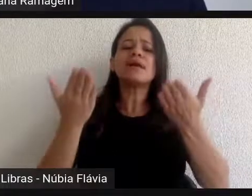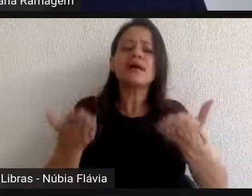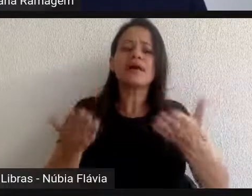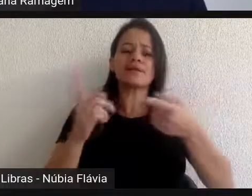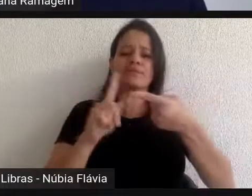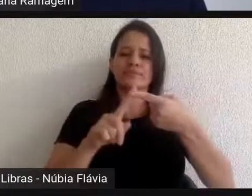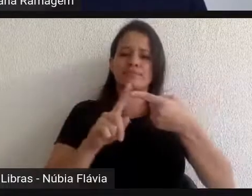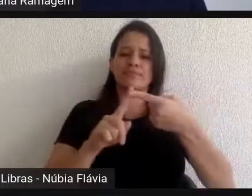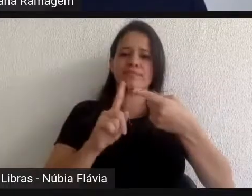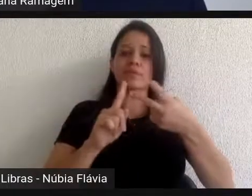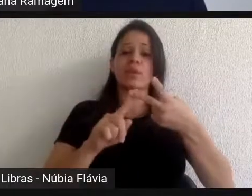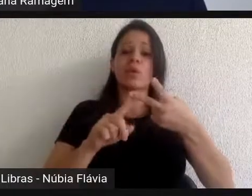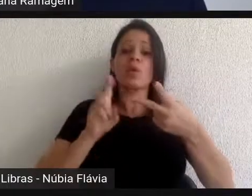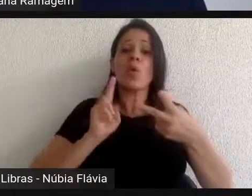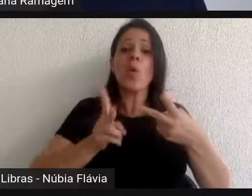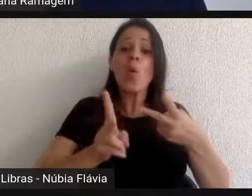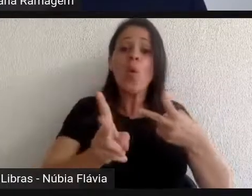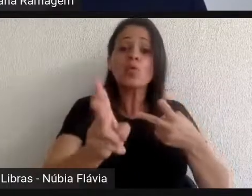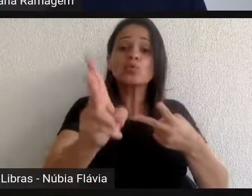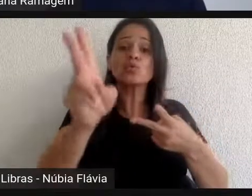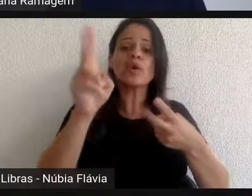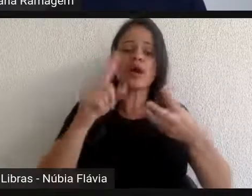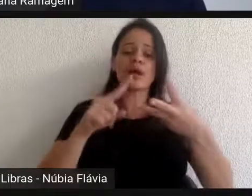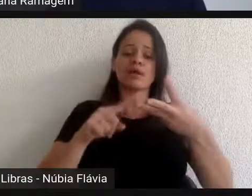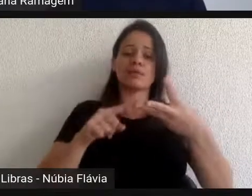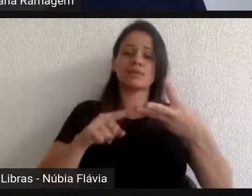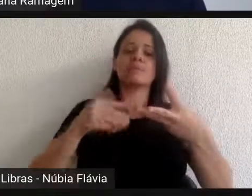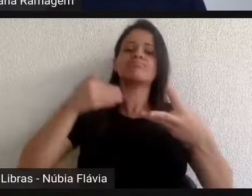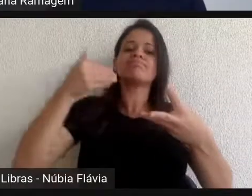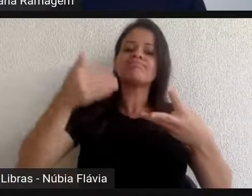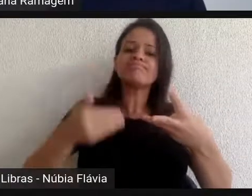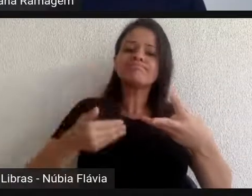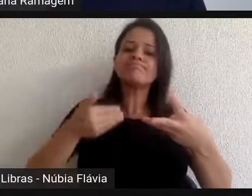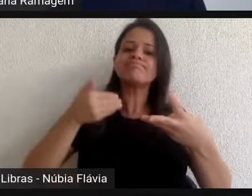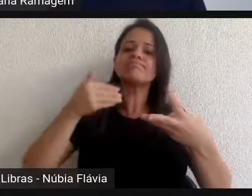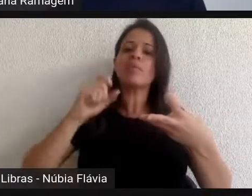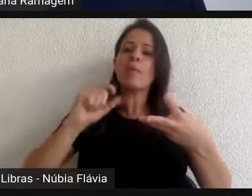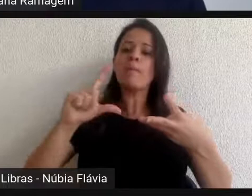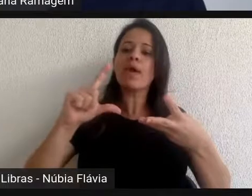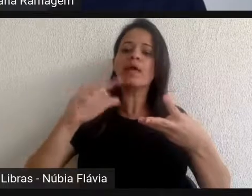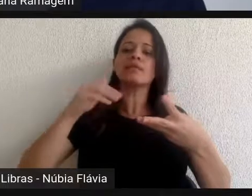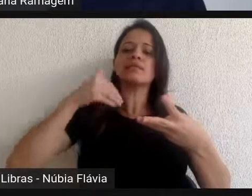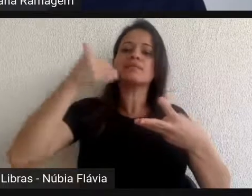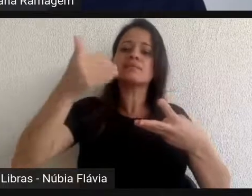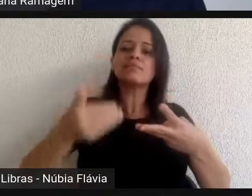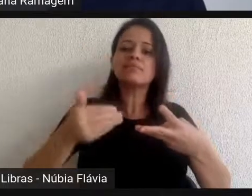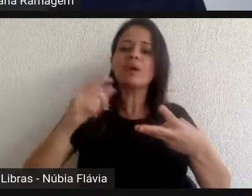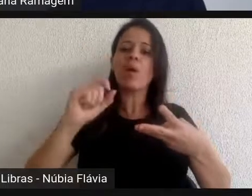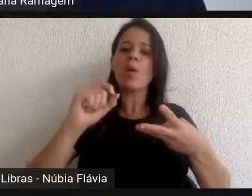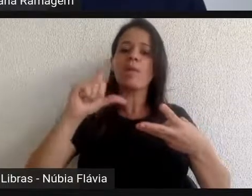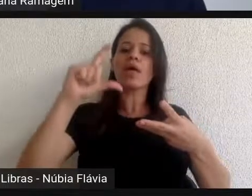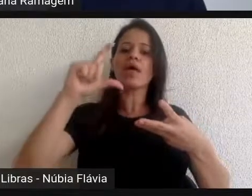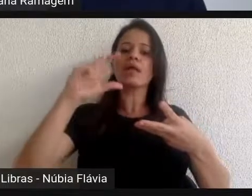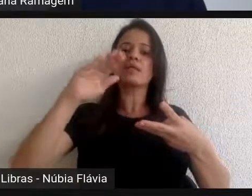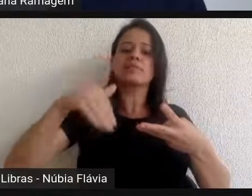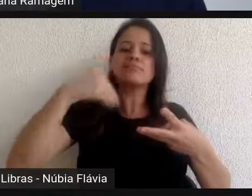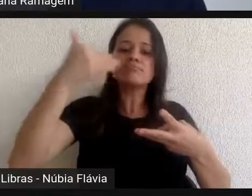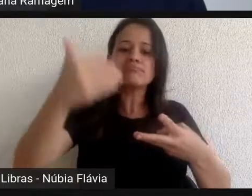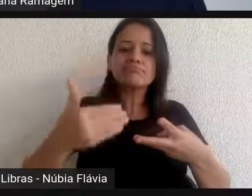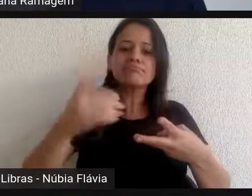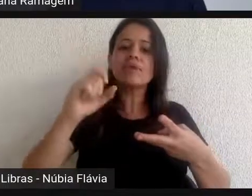continuidade e uma progressividade que você vai adquirir a partir do momento em que